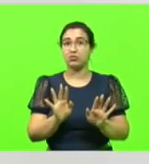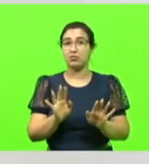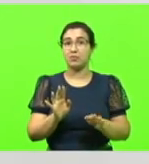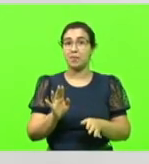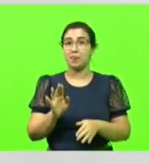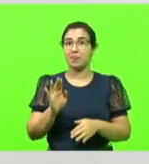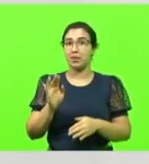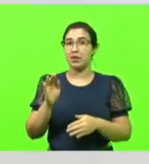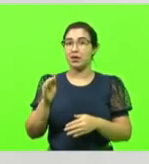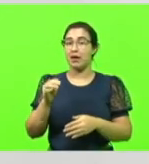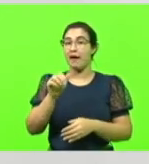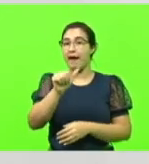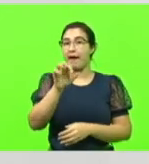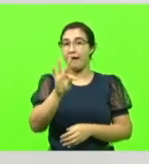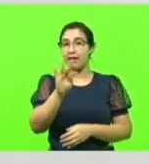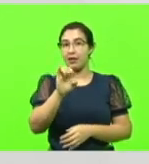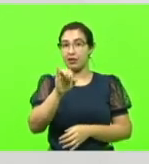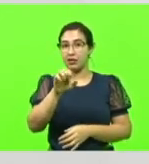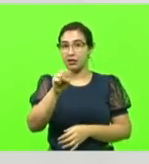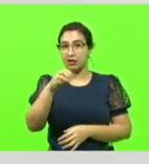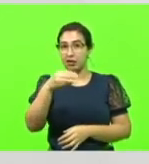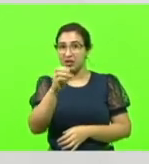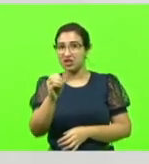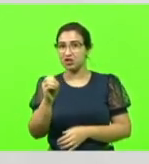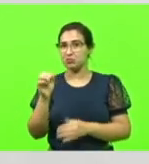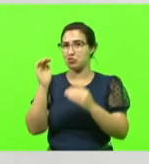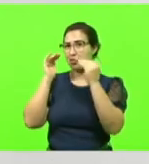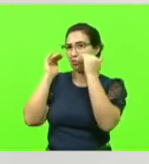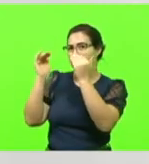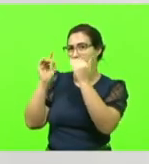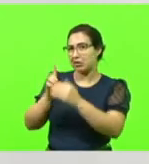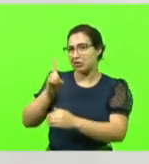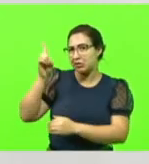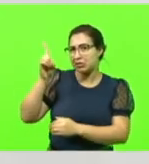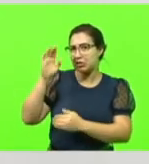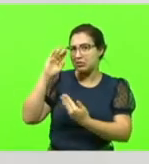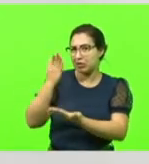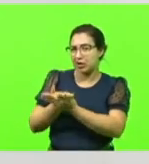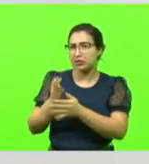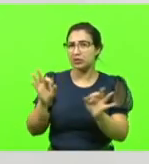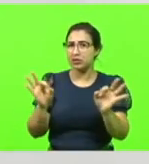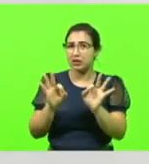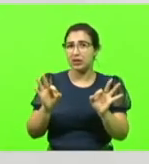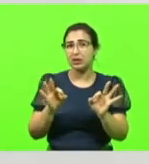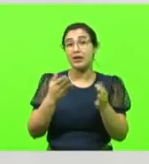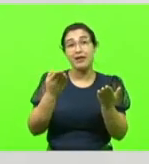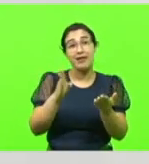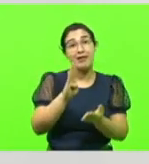Ateísmo é o que o senhor Barroso está fazendo com essa decisão.